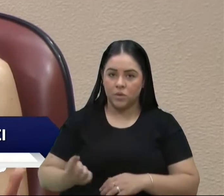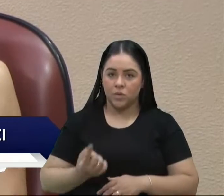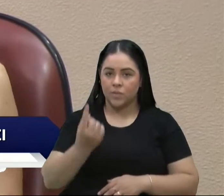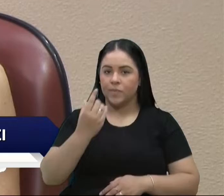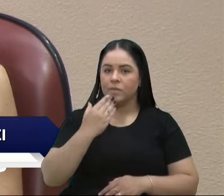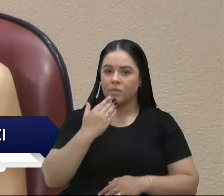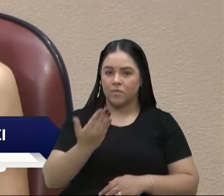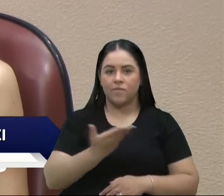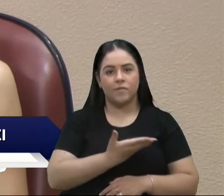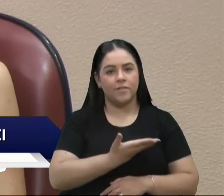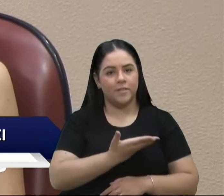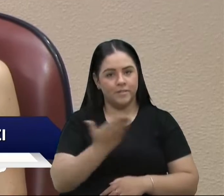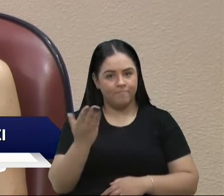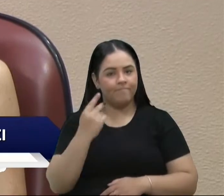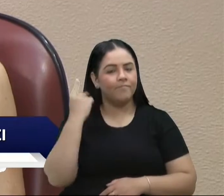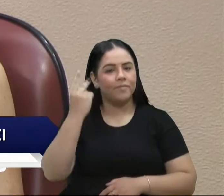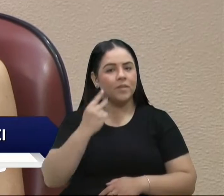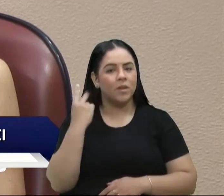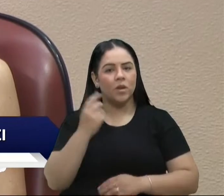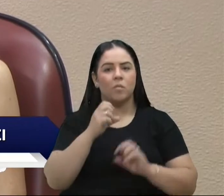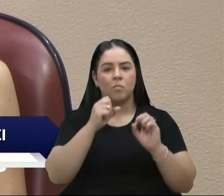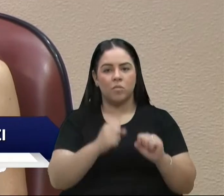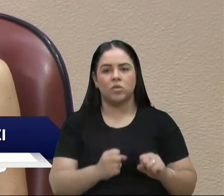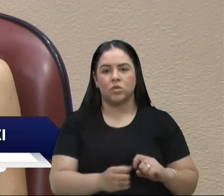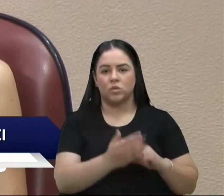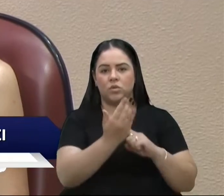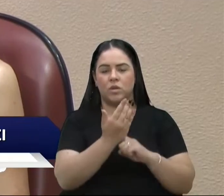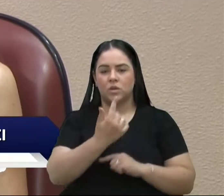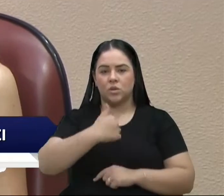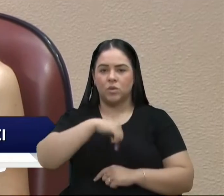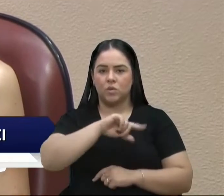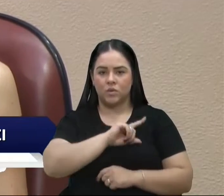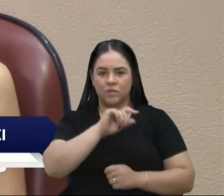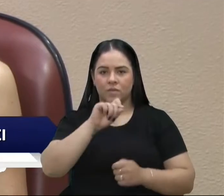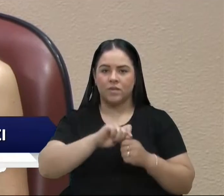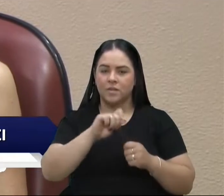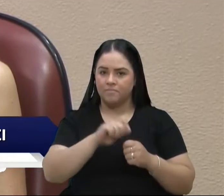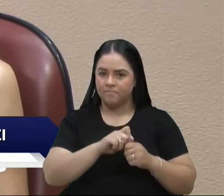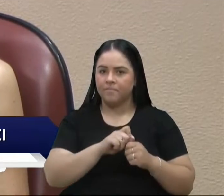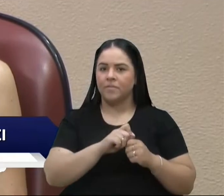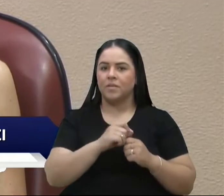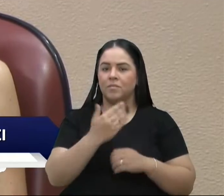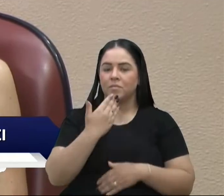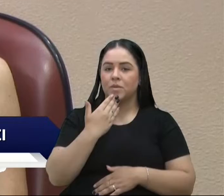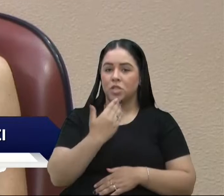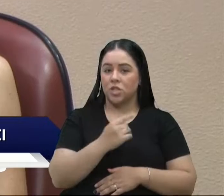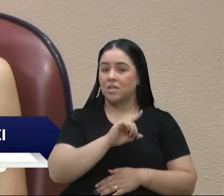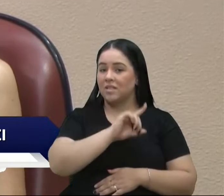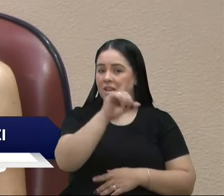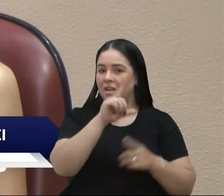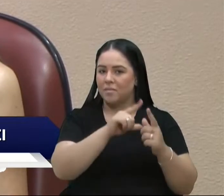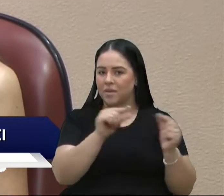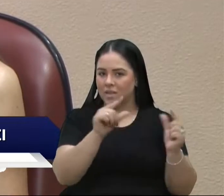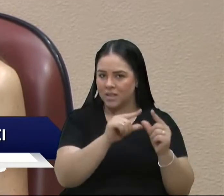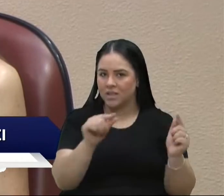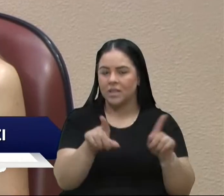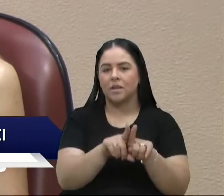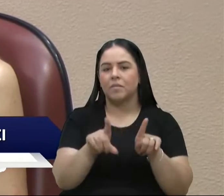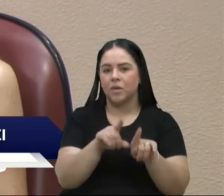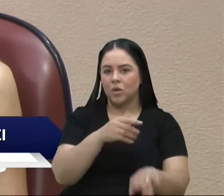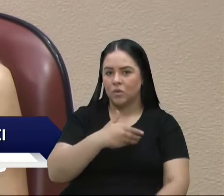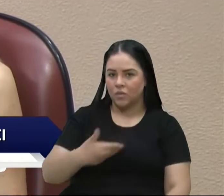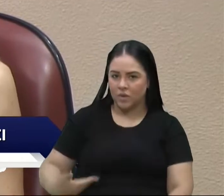que vocês, nobres vereadores, podem nos ajudar a fazer pressão lá em Brasília e também no